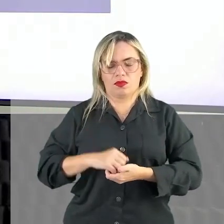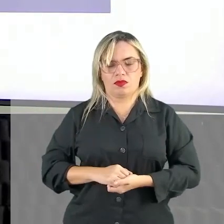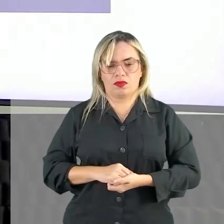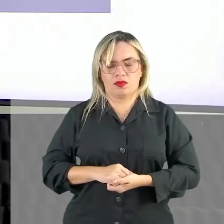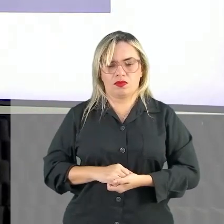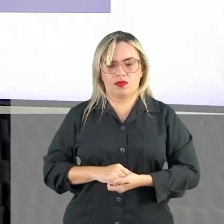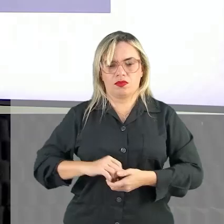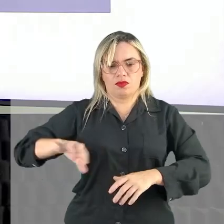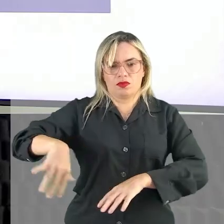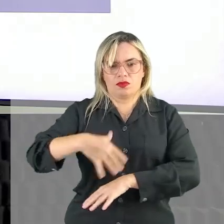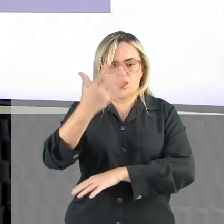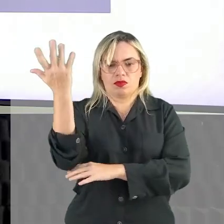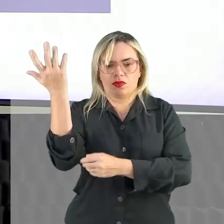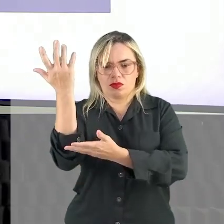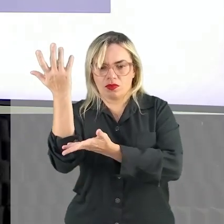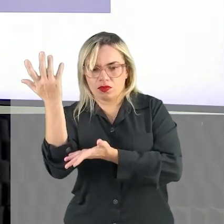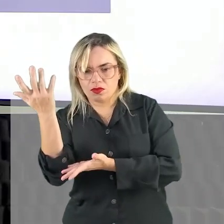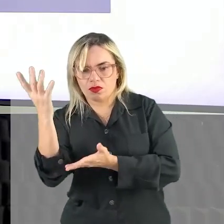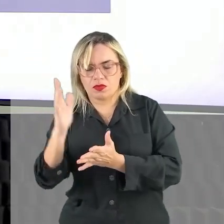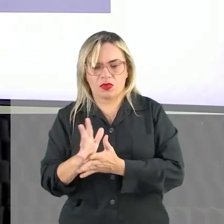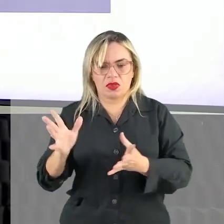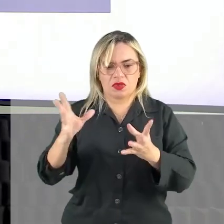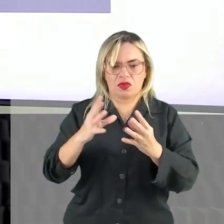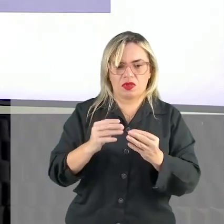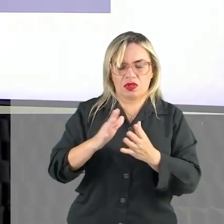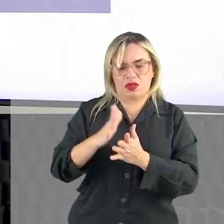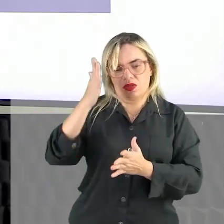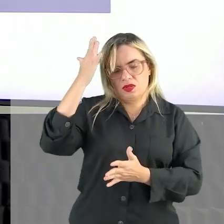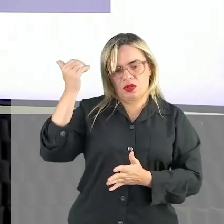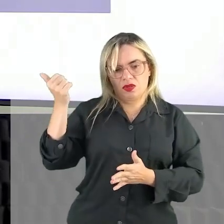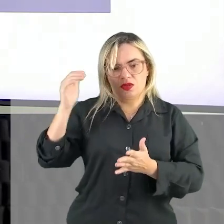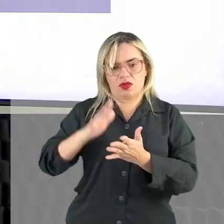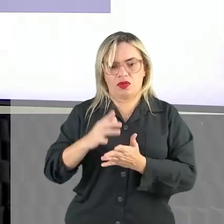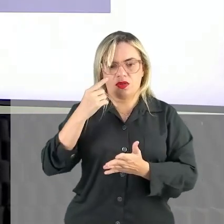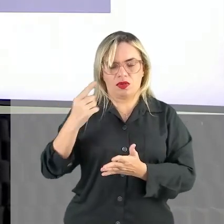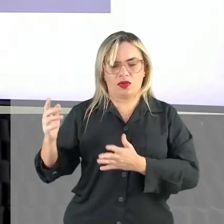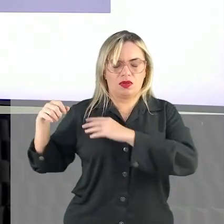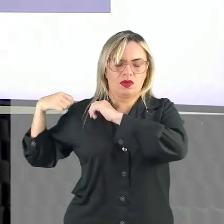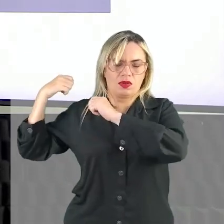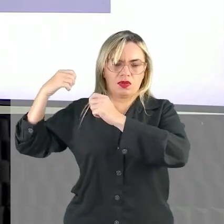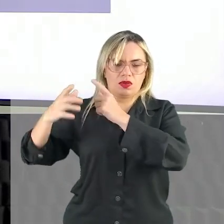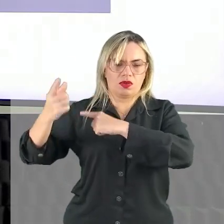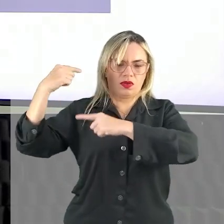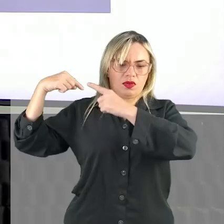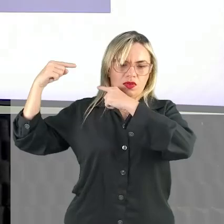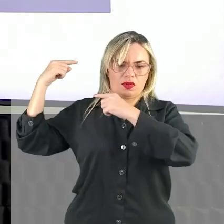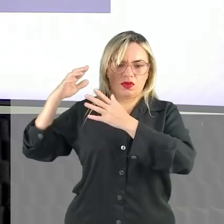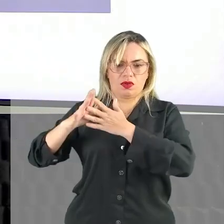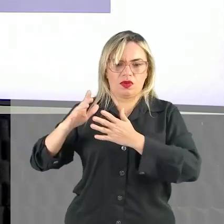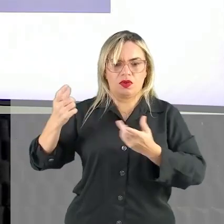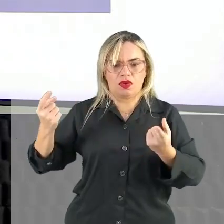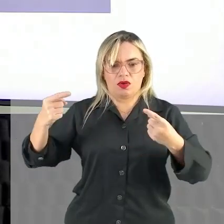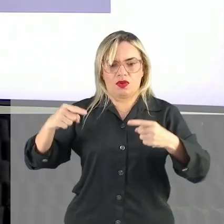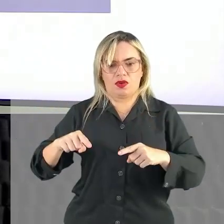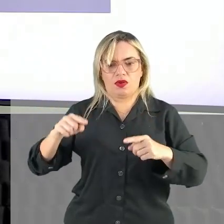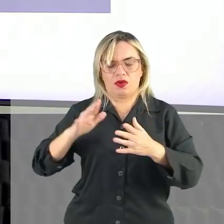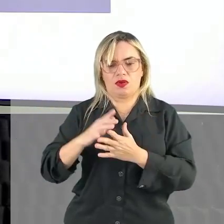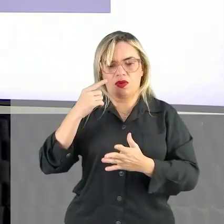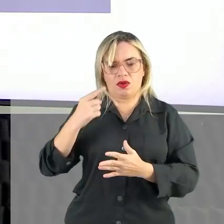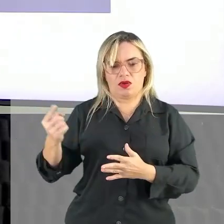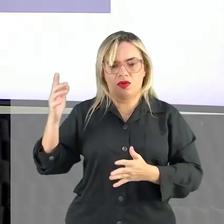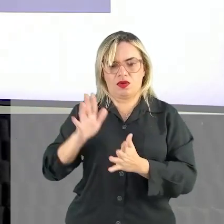meio ambiente e o apagamento dos saberes, e isso é a tese, configuram os desafios para a valorização de comunidades e